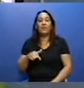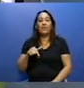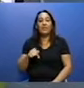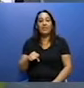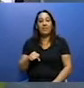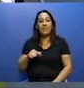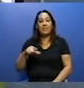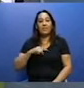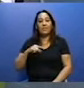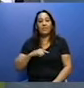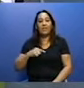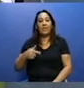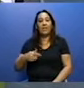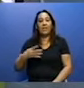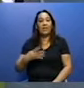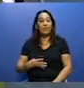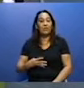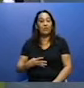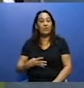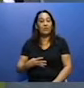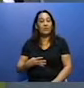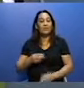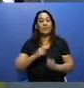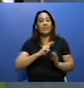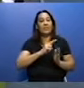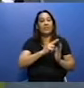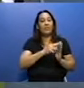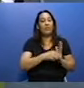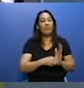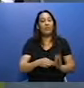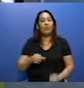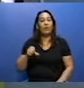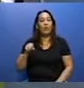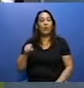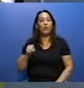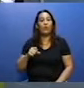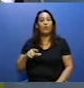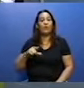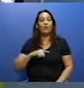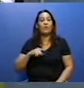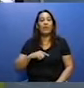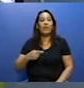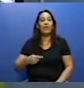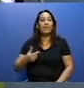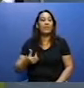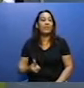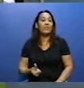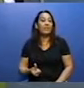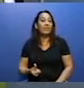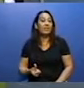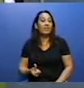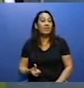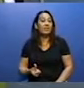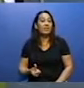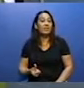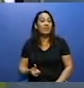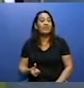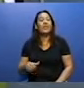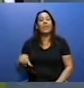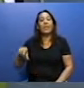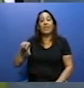na 8? Mais 2, não é? 15, 16. E na